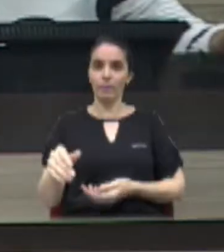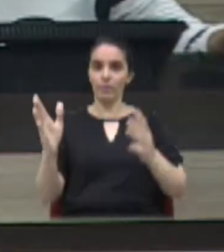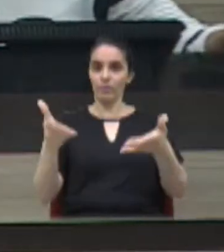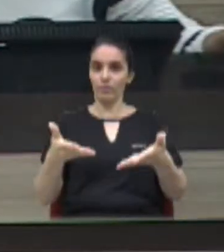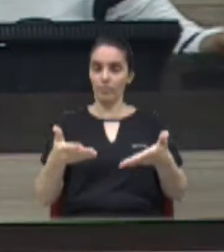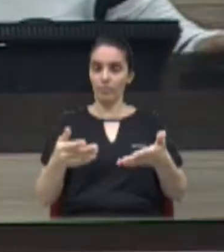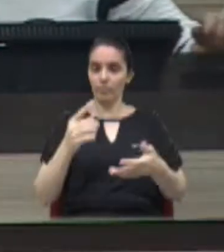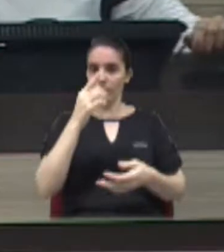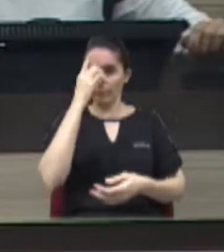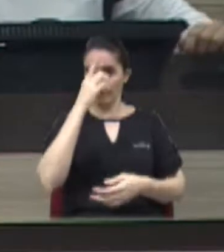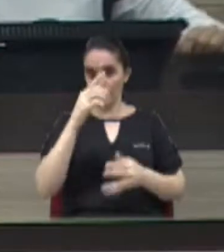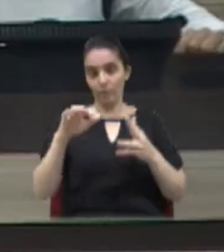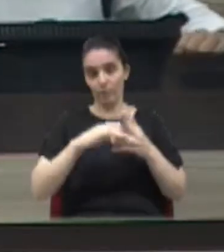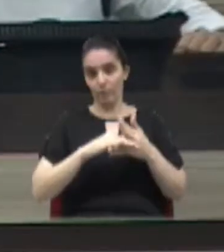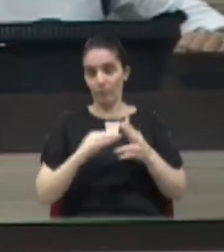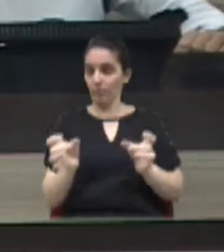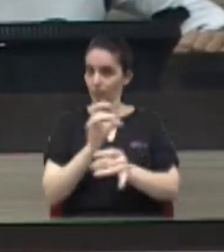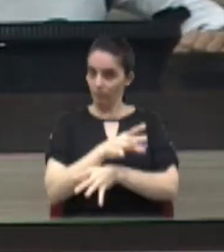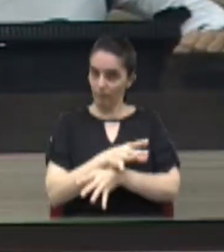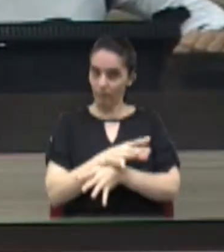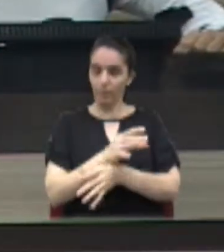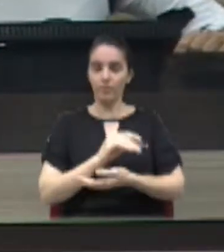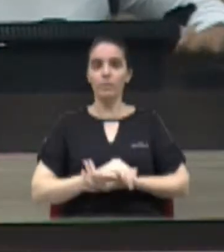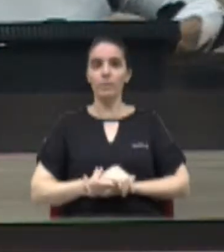encerrado, intervalo regimental.